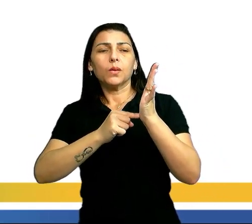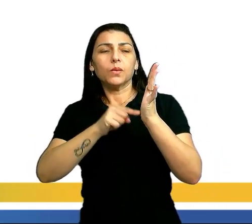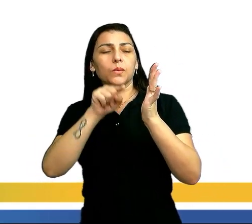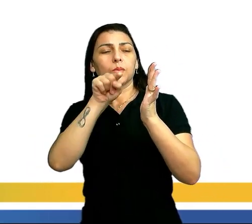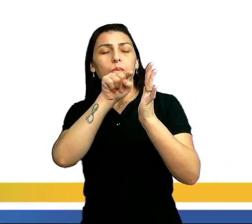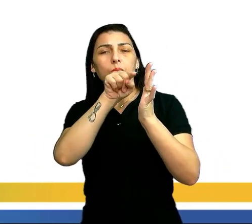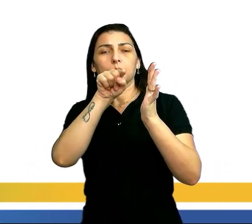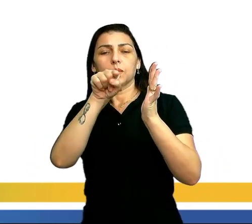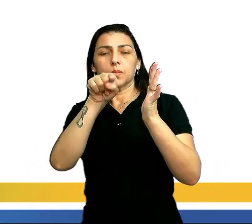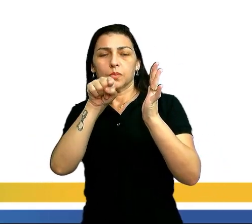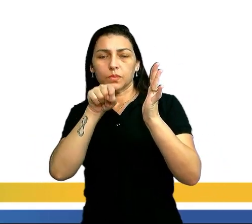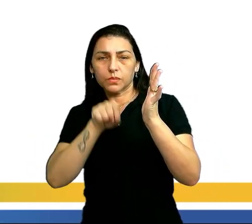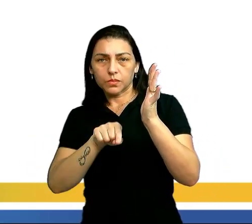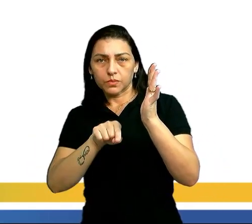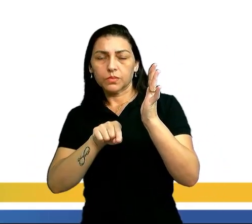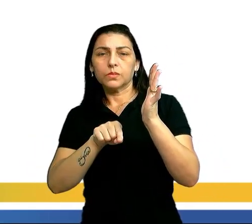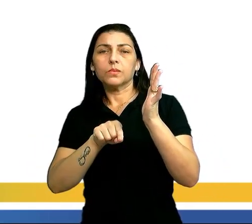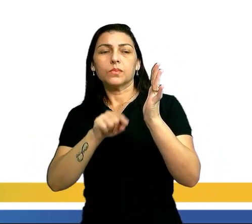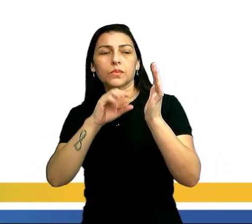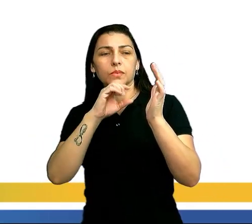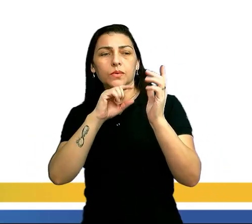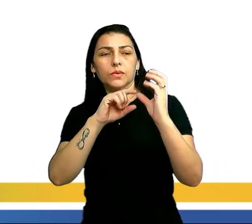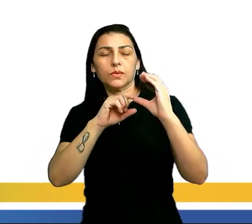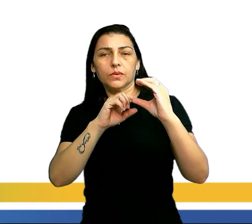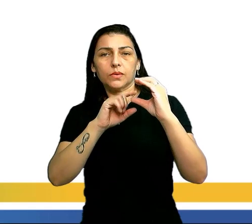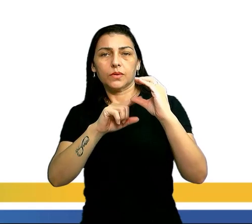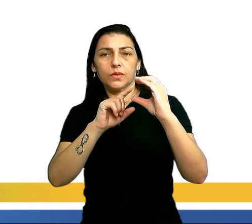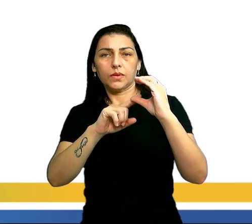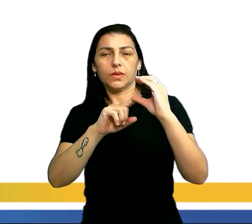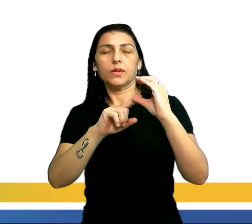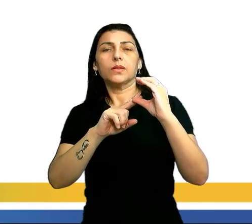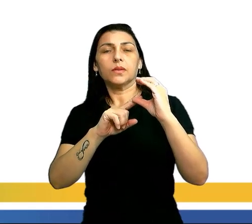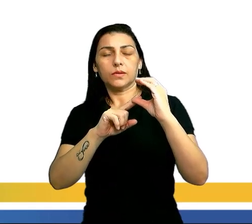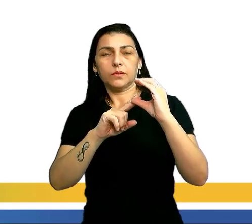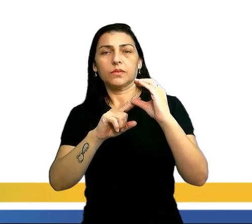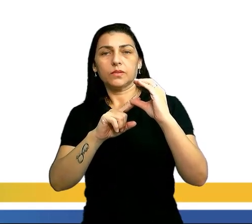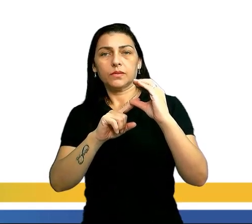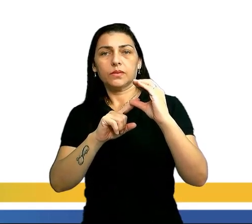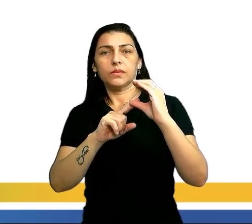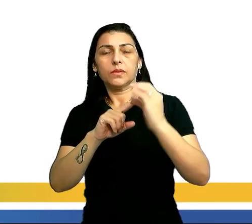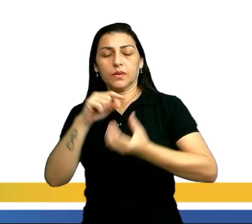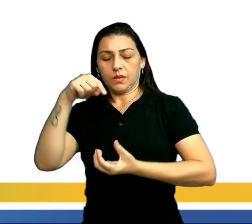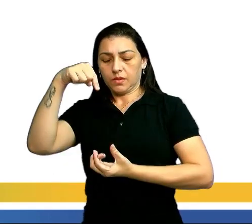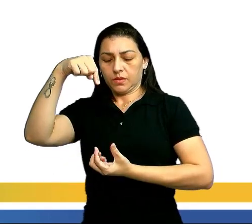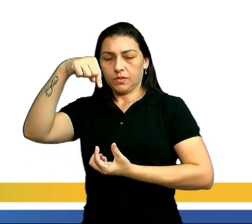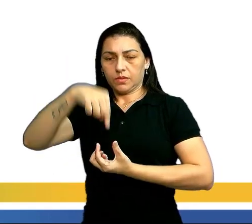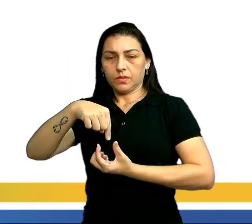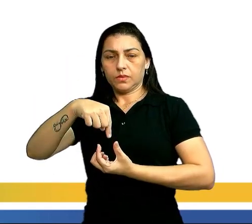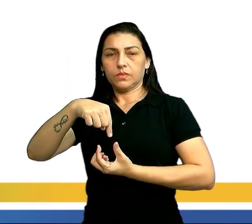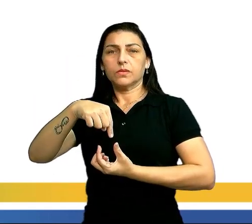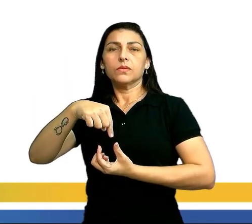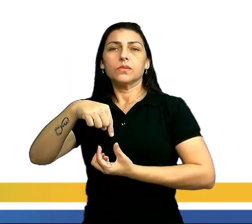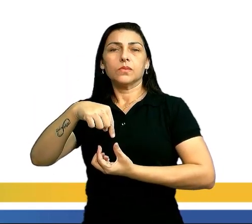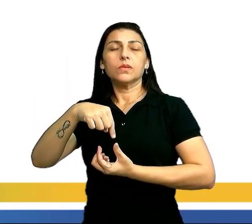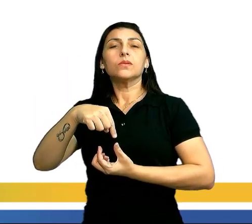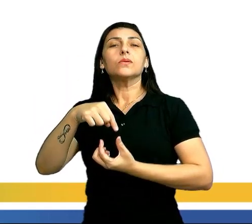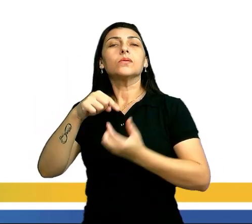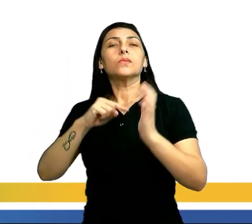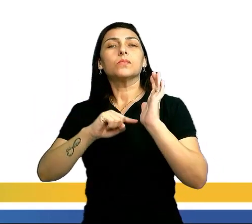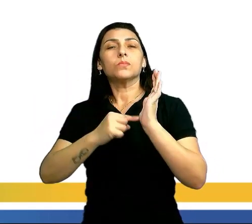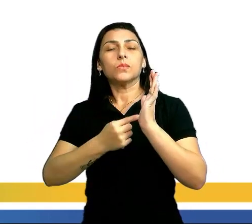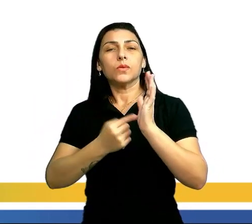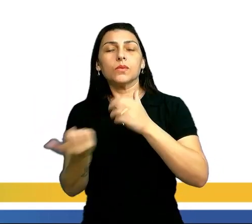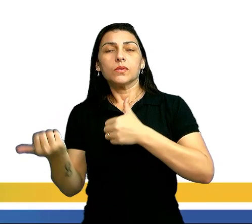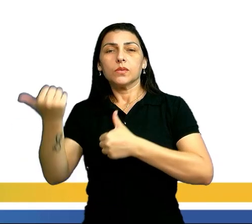centro aí, ok? Esse C, que é o centro, as coordenadas que compõem esse ponto vão